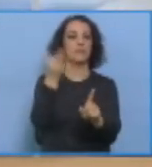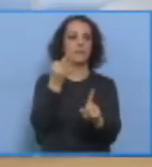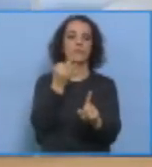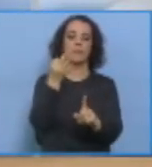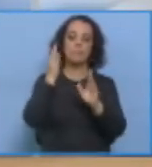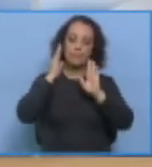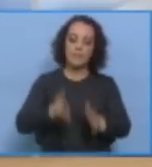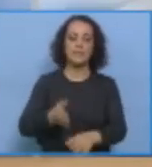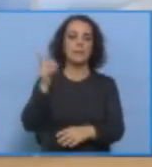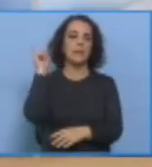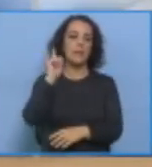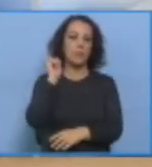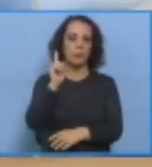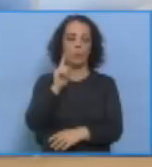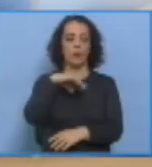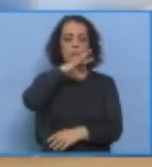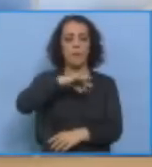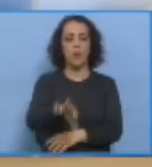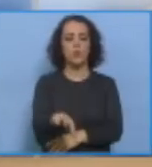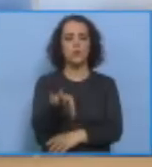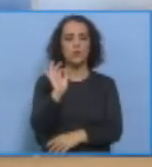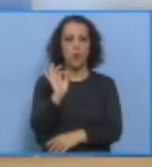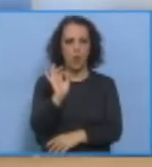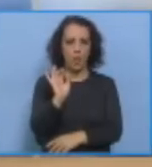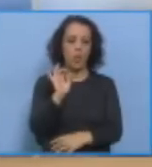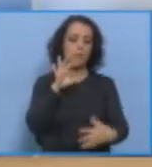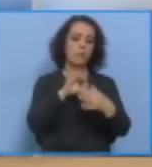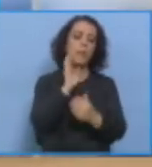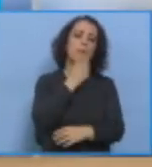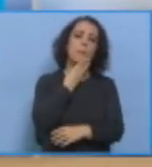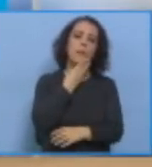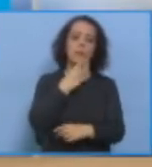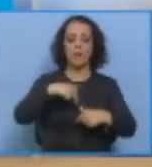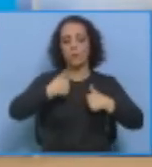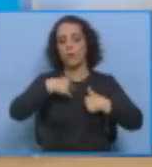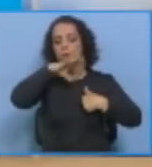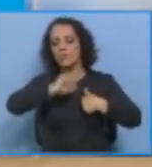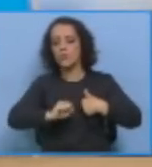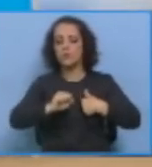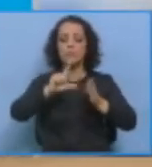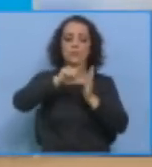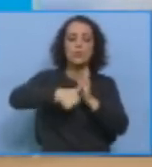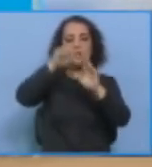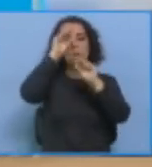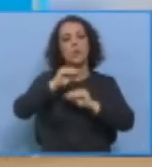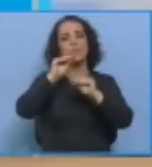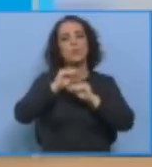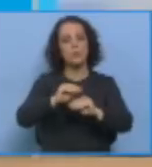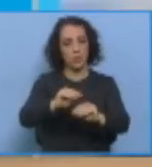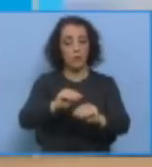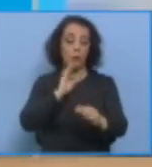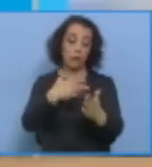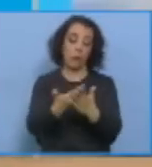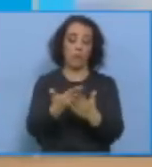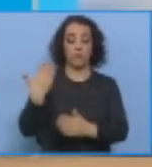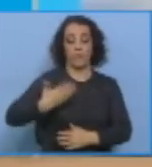haver possibilidade de escolha para as famílias pelos projetos educativos que pretendem para os seus filhos. E nesse sentido poderem exercer o direito